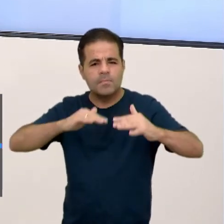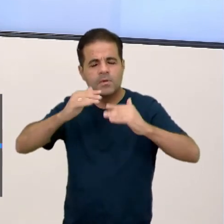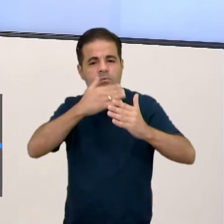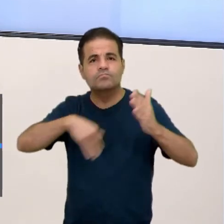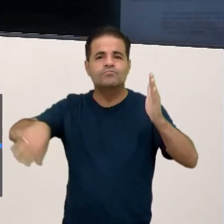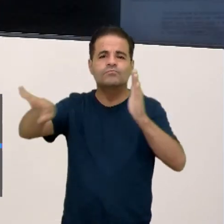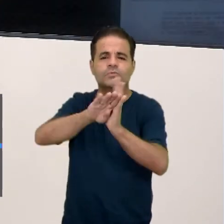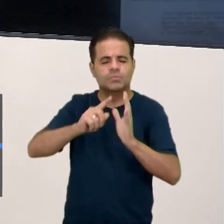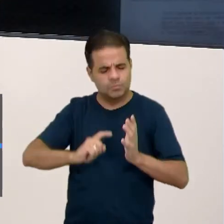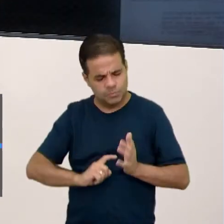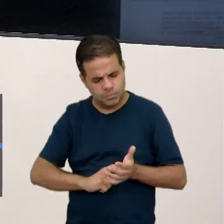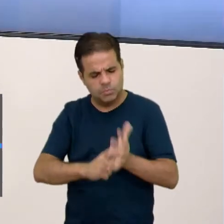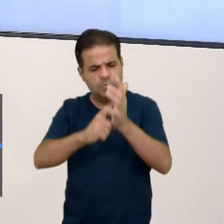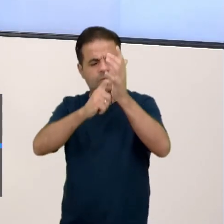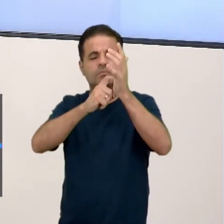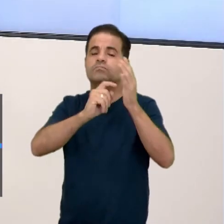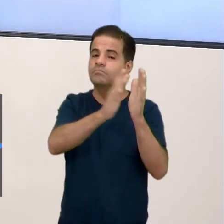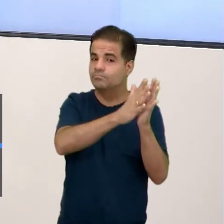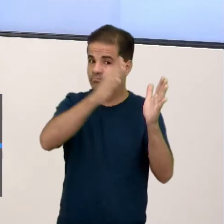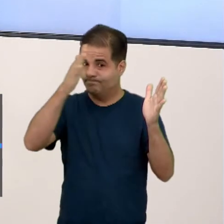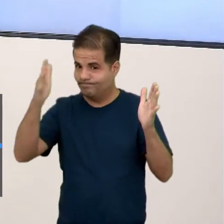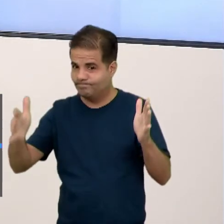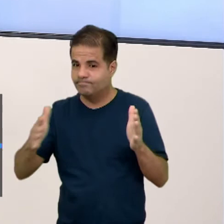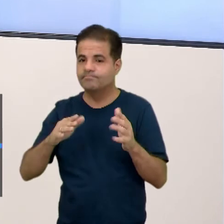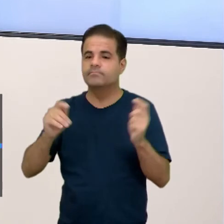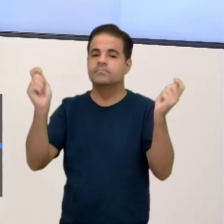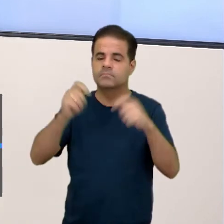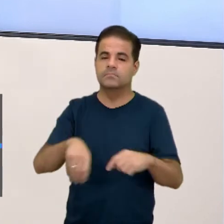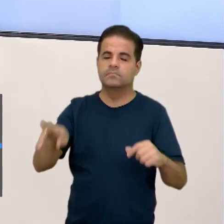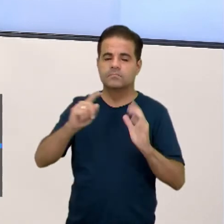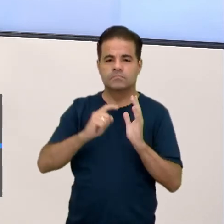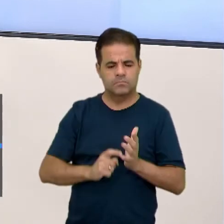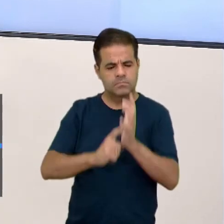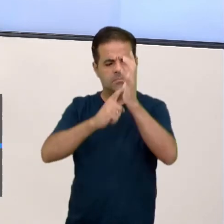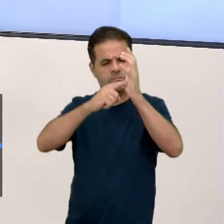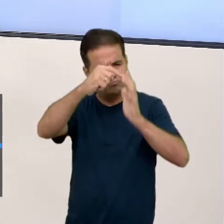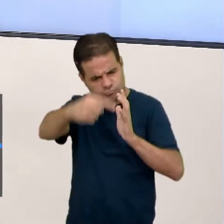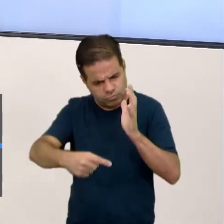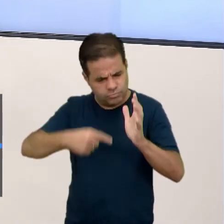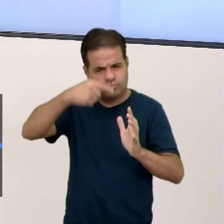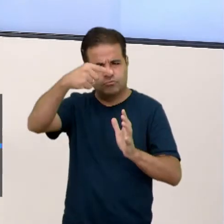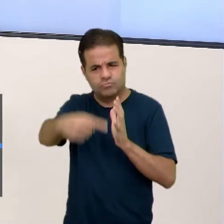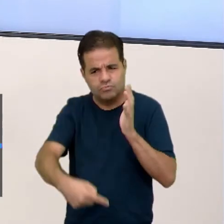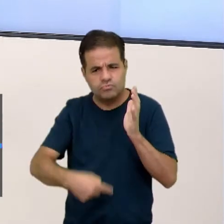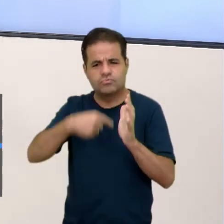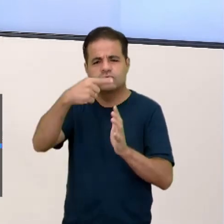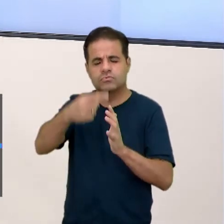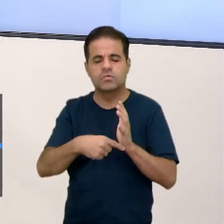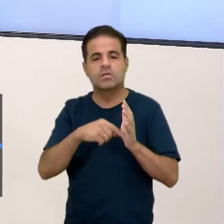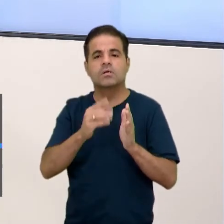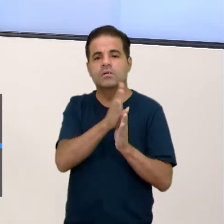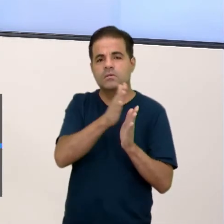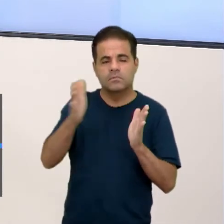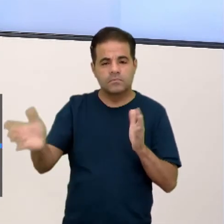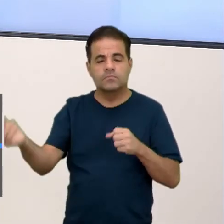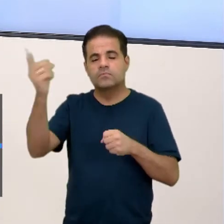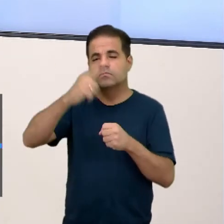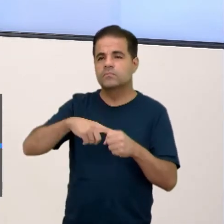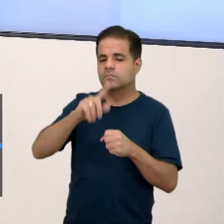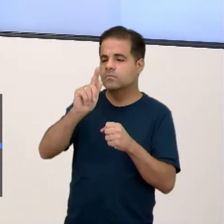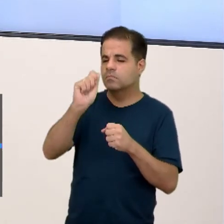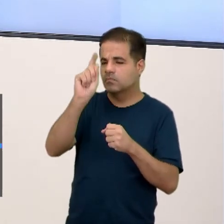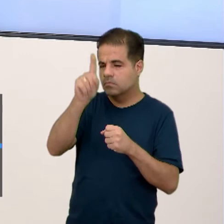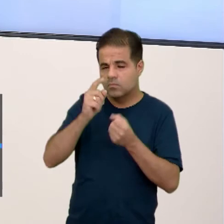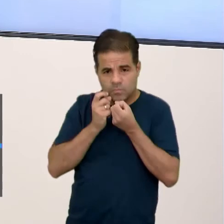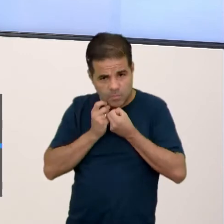na turbina. Então parte desse movimento serve para fazer a turbina girar. E parte volta para esse gás continuar